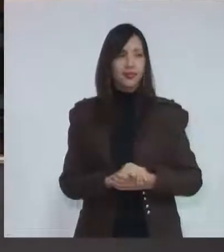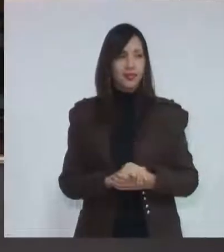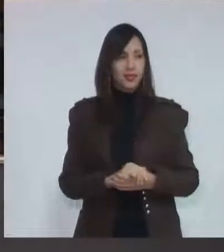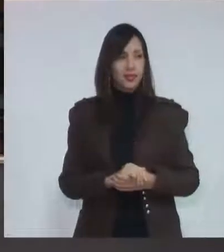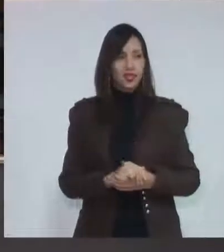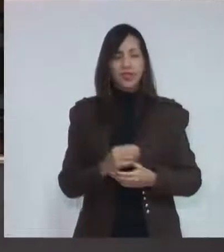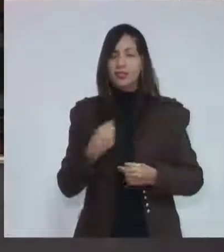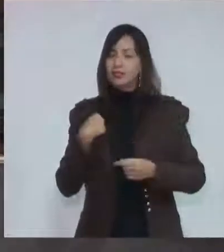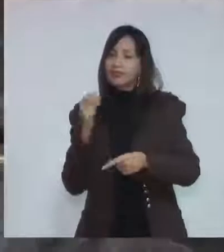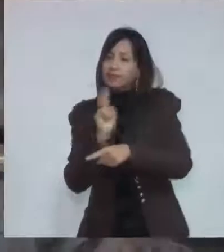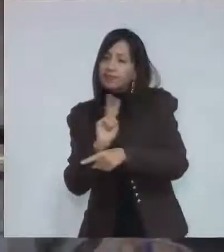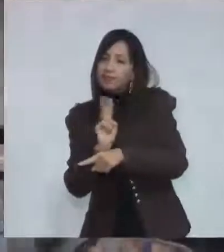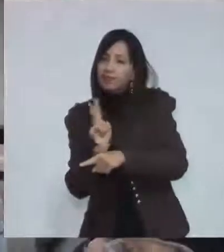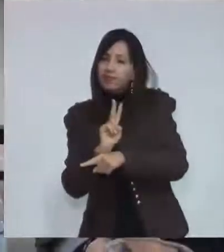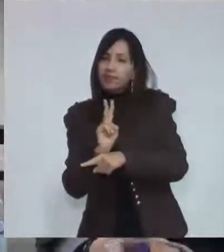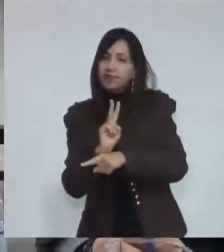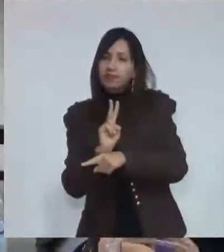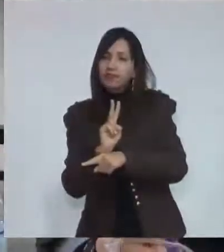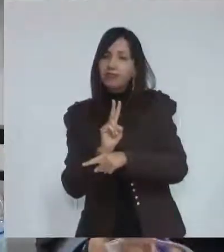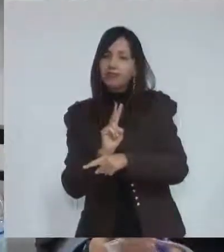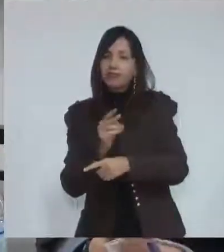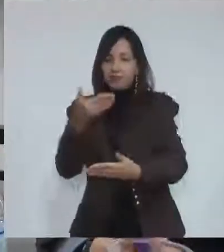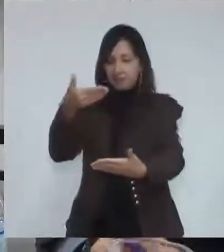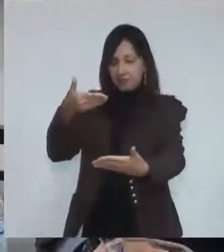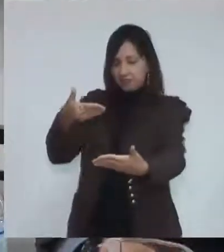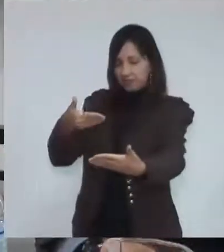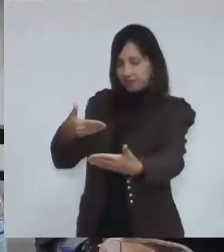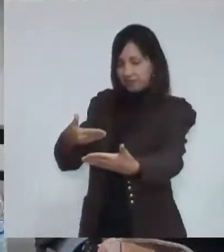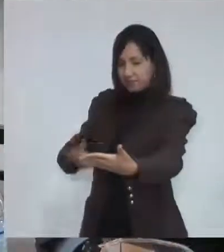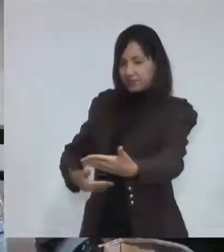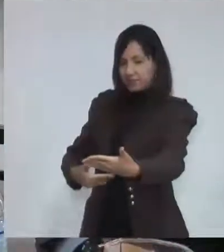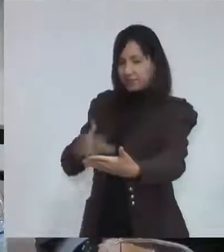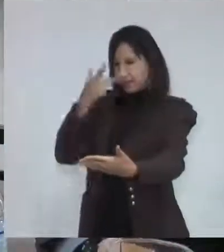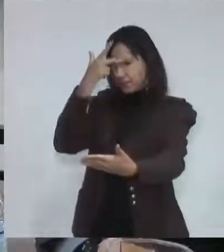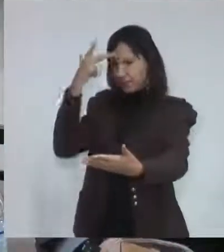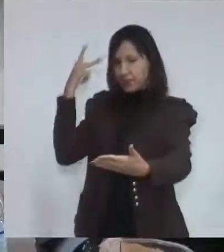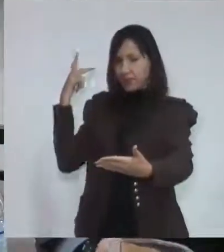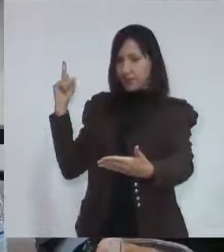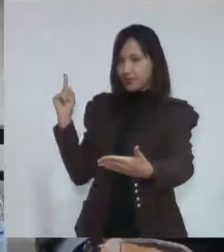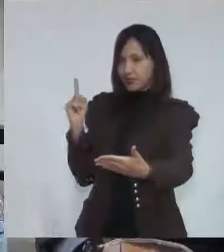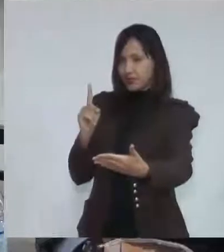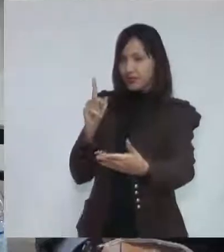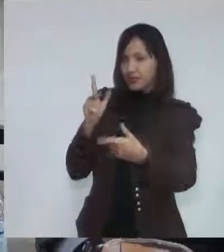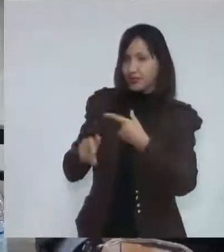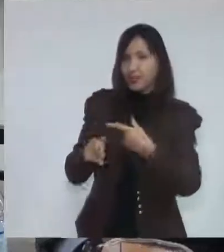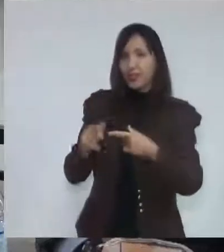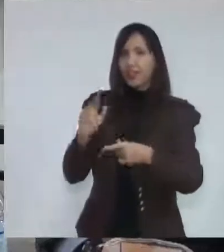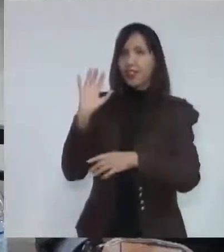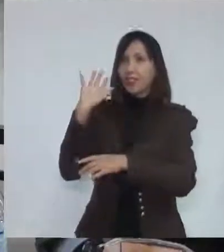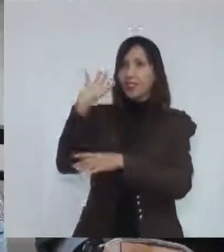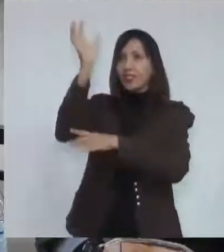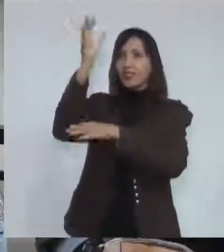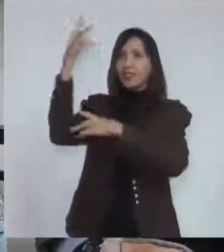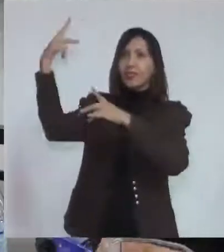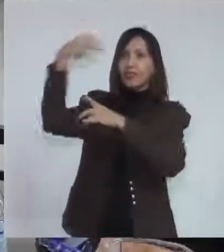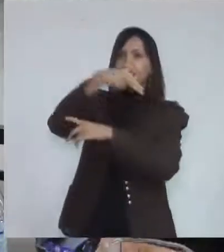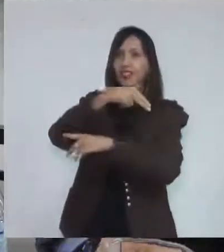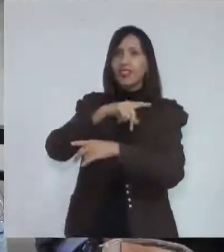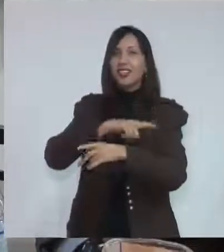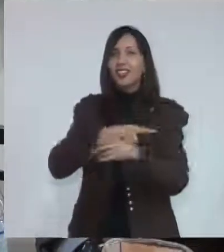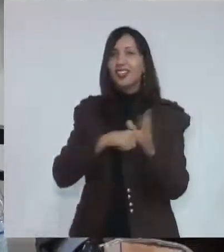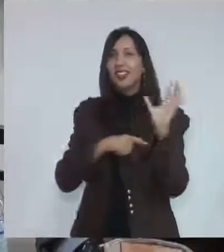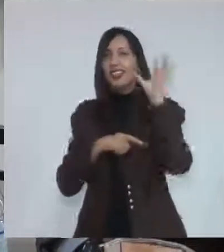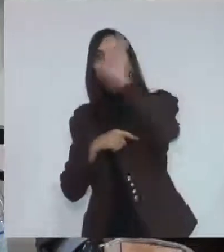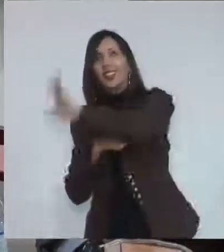A controladoria levanta a bola e aí vem algumas pessoas e corta, igual o jogo de vôlei, né? Então, qual é o discurso? Há